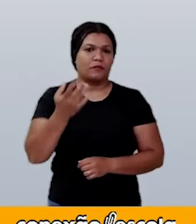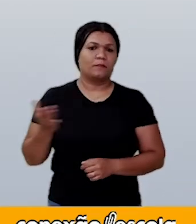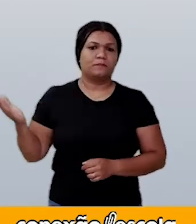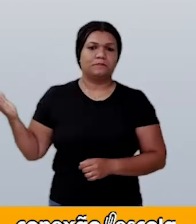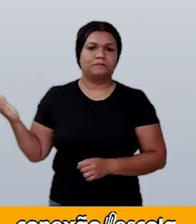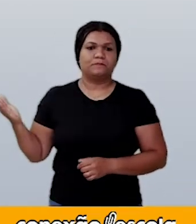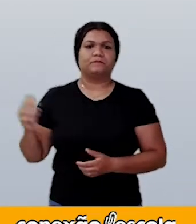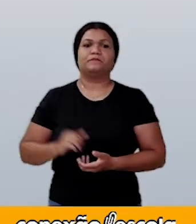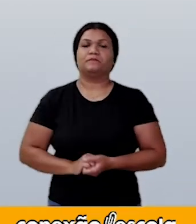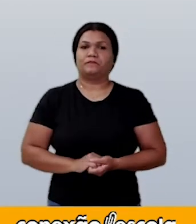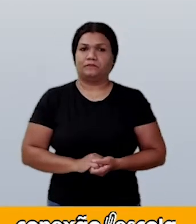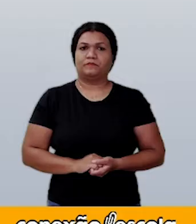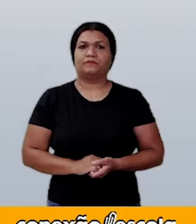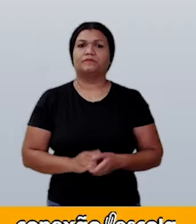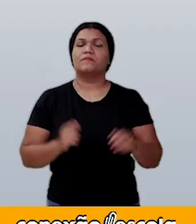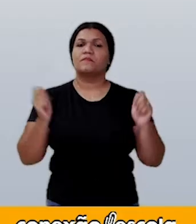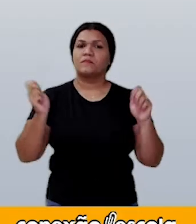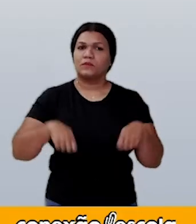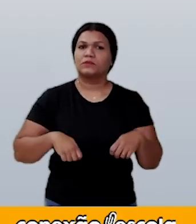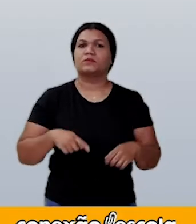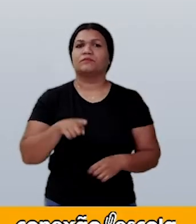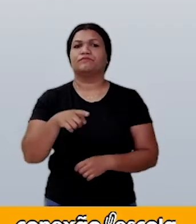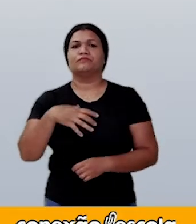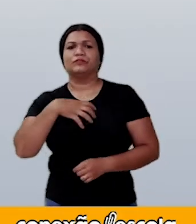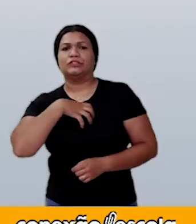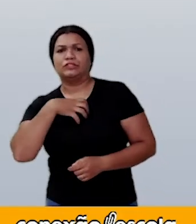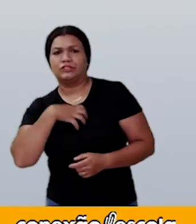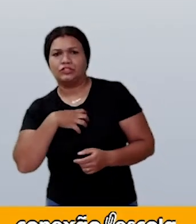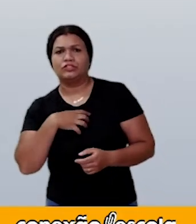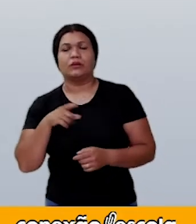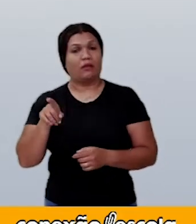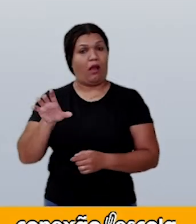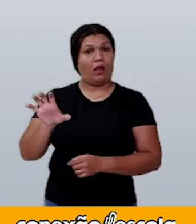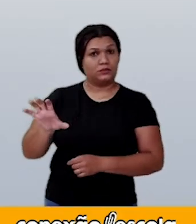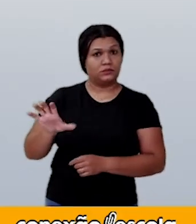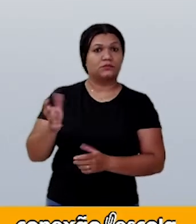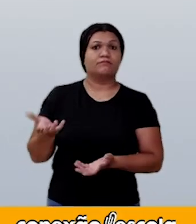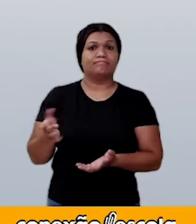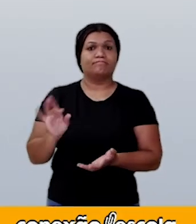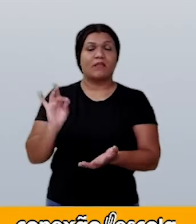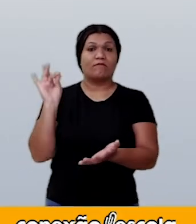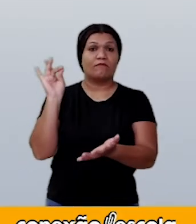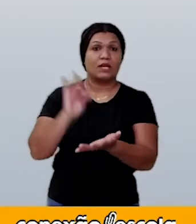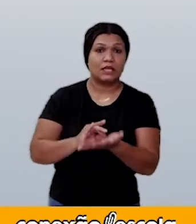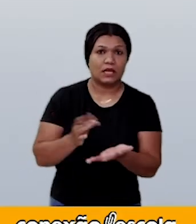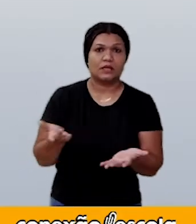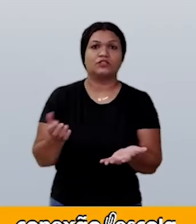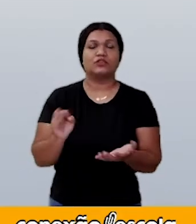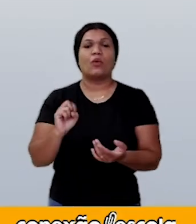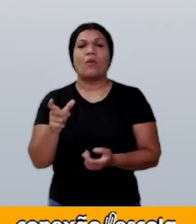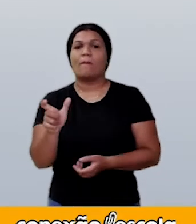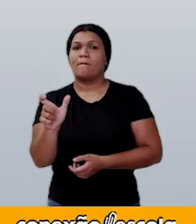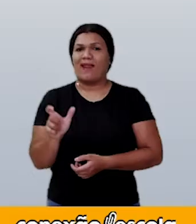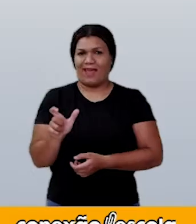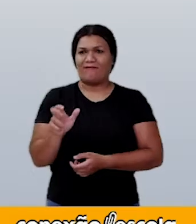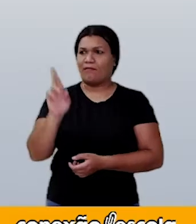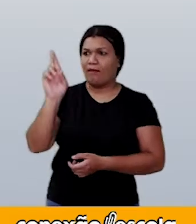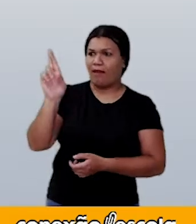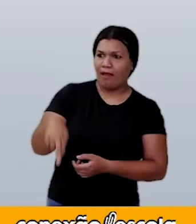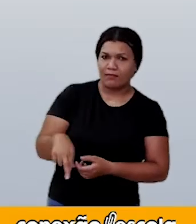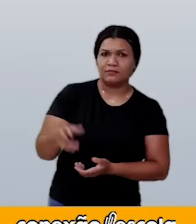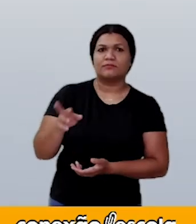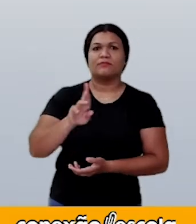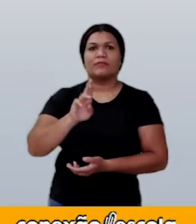pode empregar os termos nesse sentido, na verdade, ou a palavra